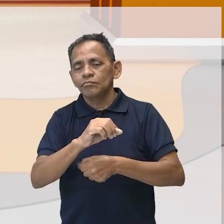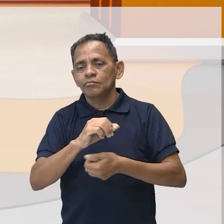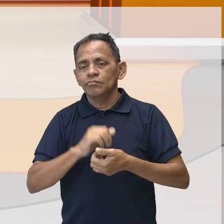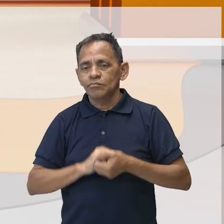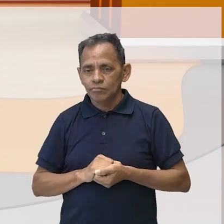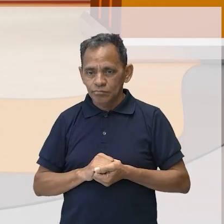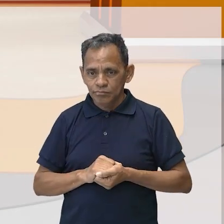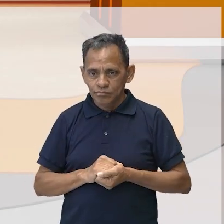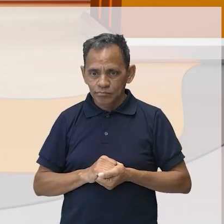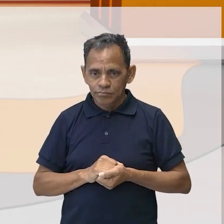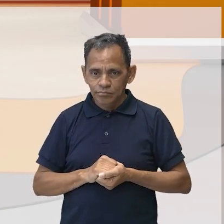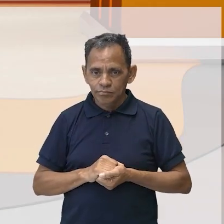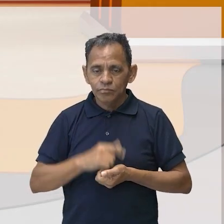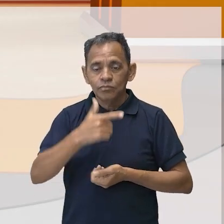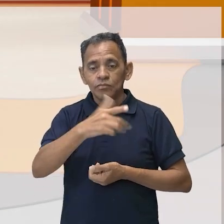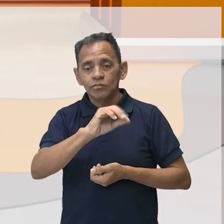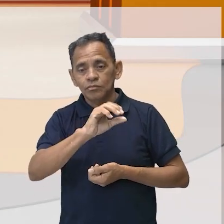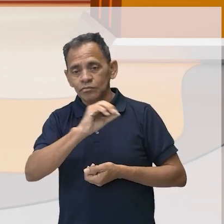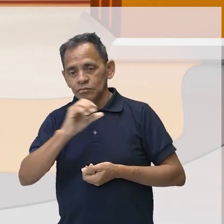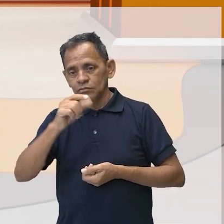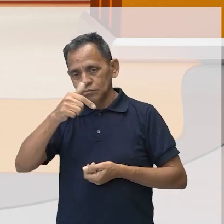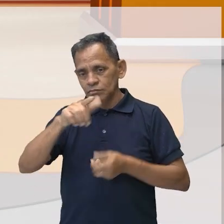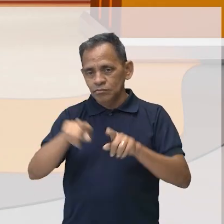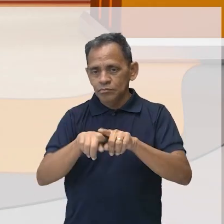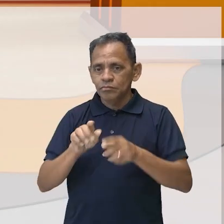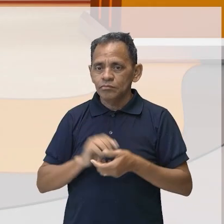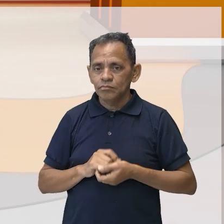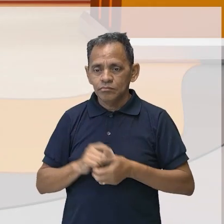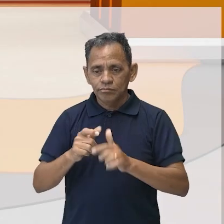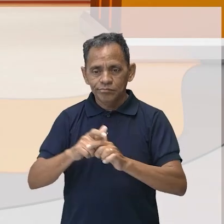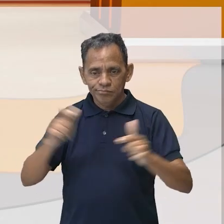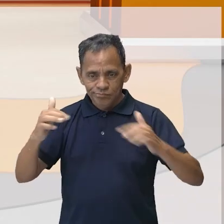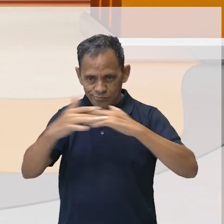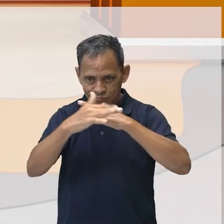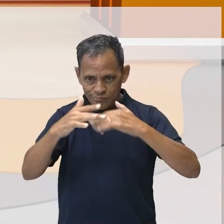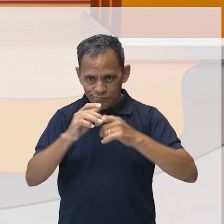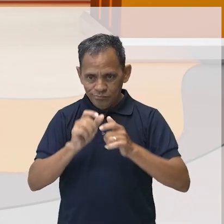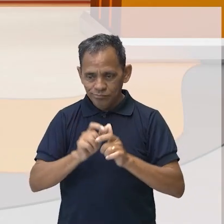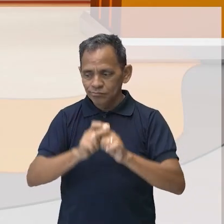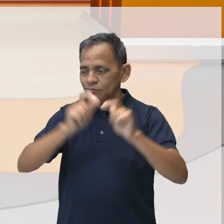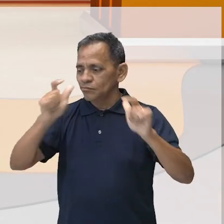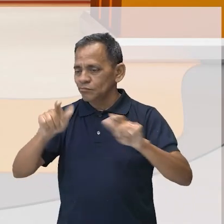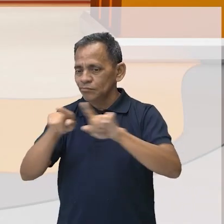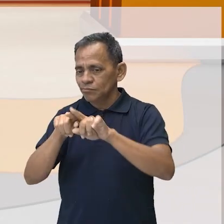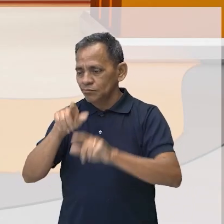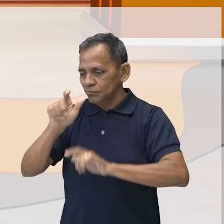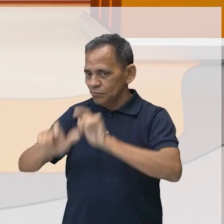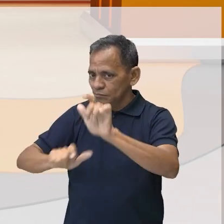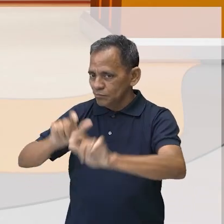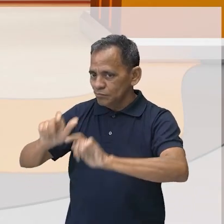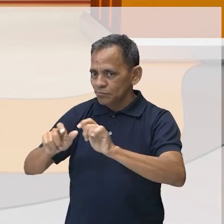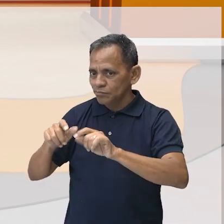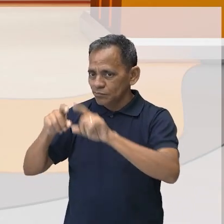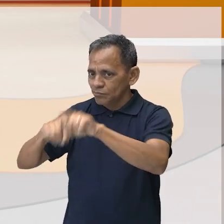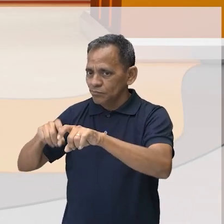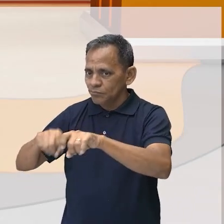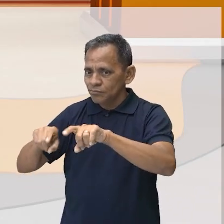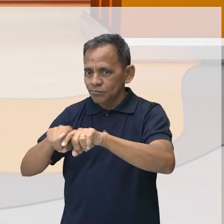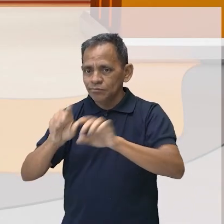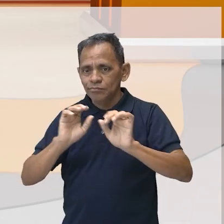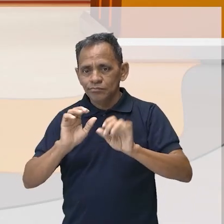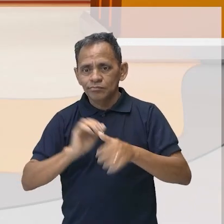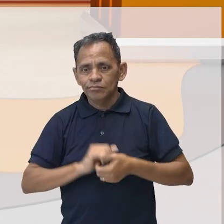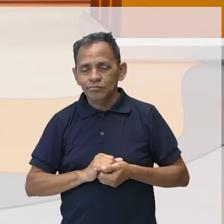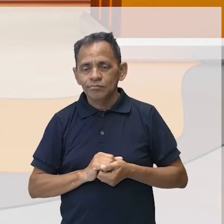superou em números a população do campo, certo? Então, o mundo só recentemente se tornou predominantemente